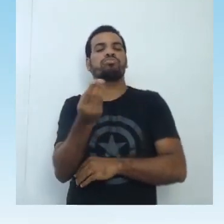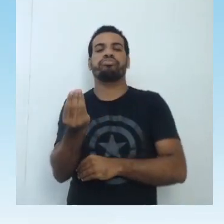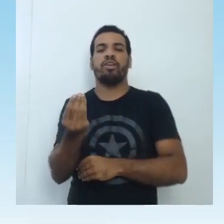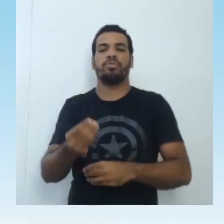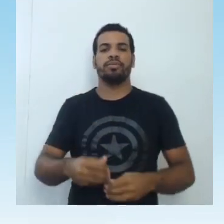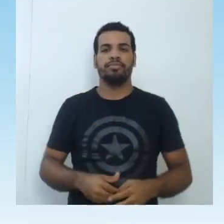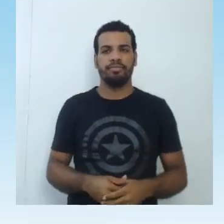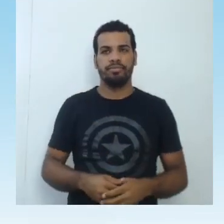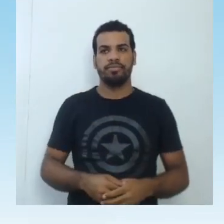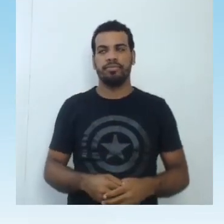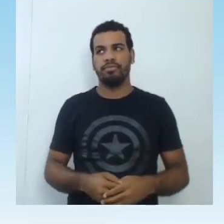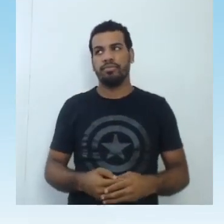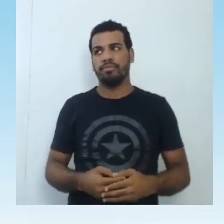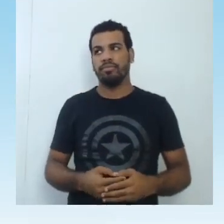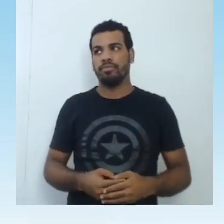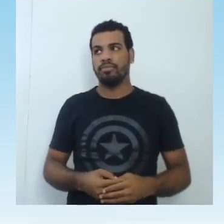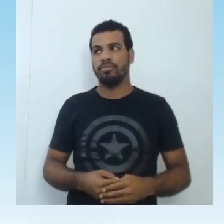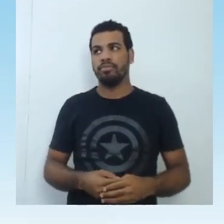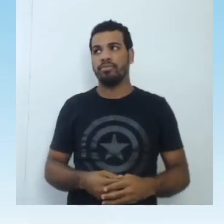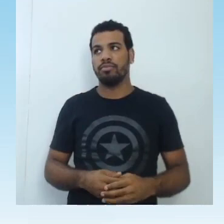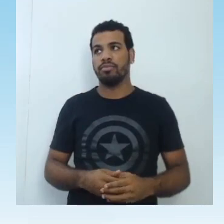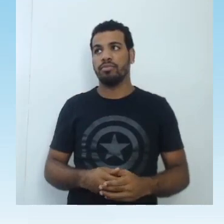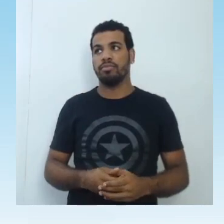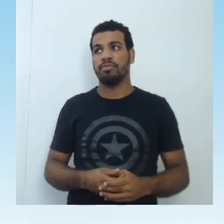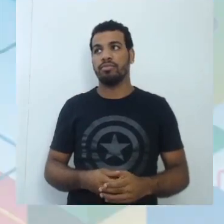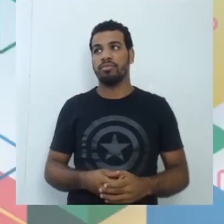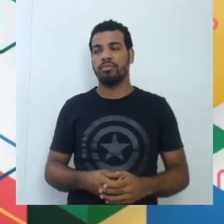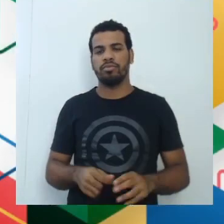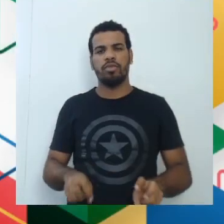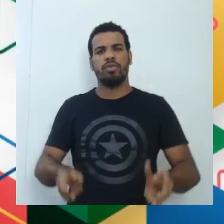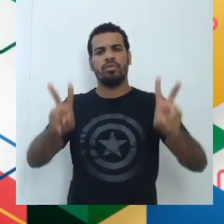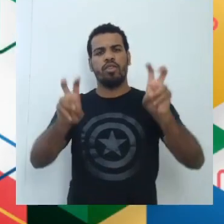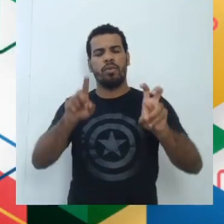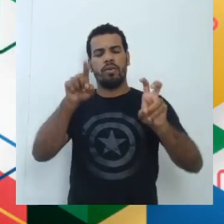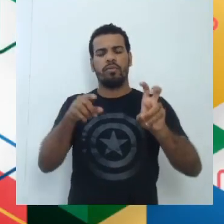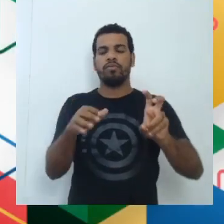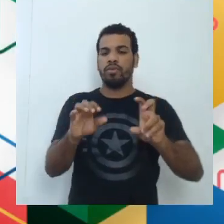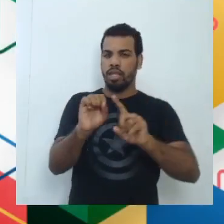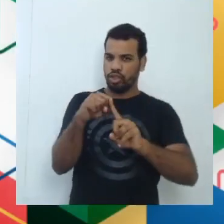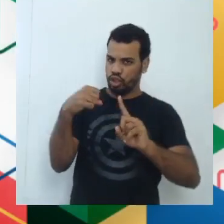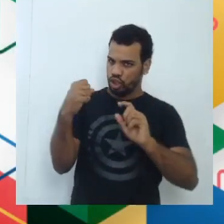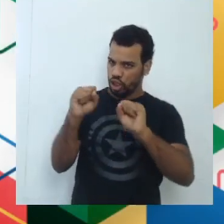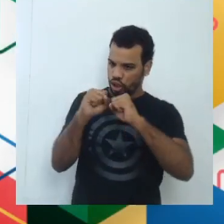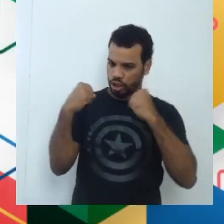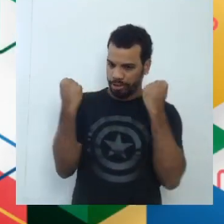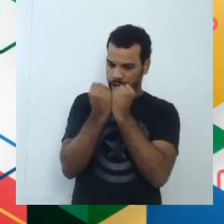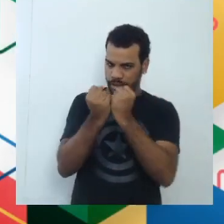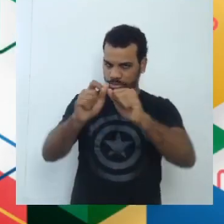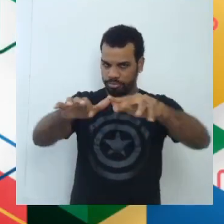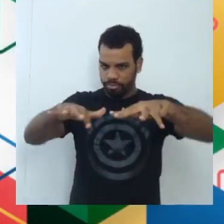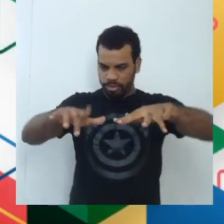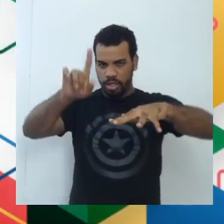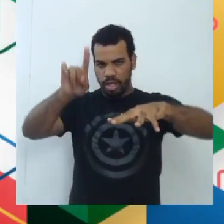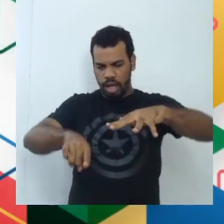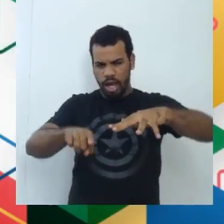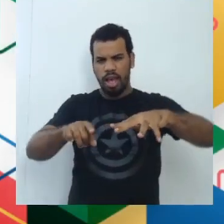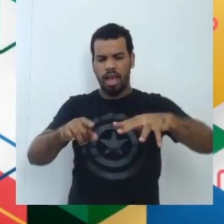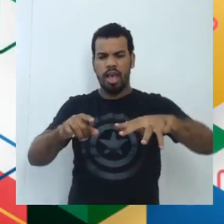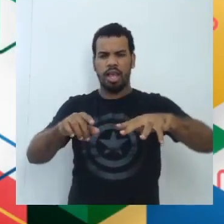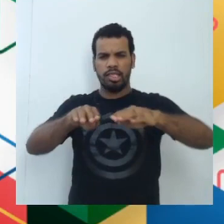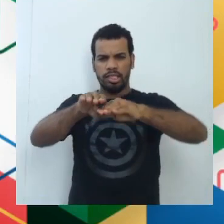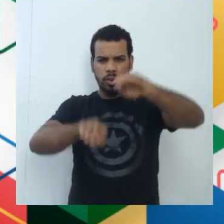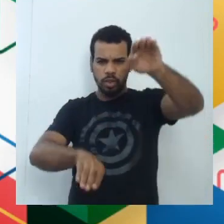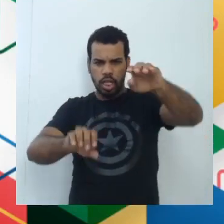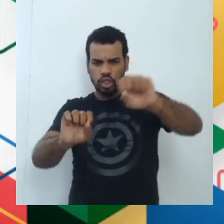questão. Sobre esse tema, é correto afirmar que a sociedade é organizada com base nas desigualdades